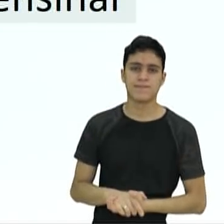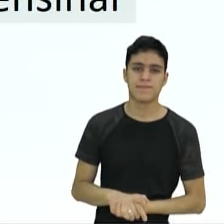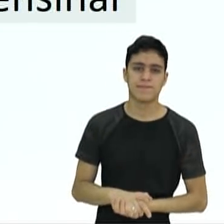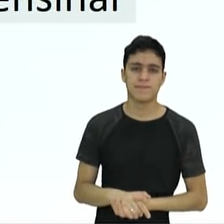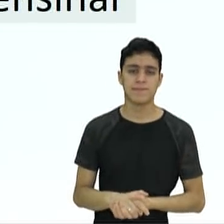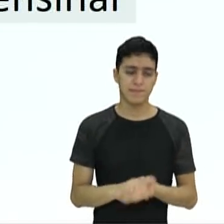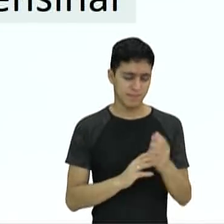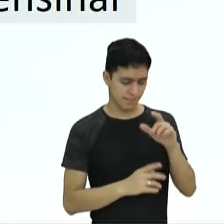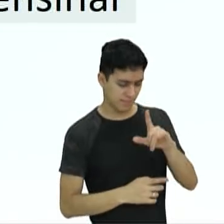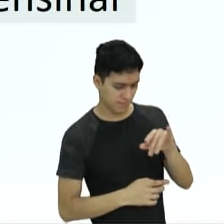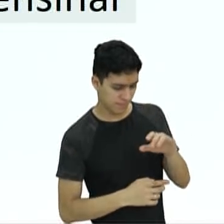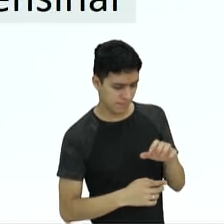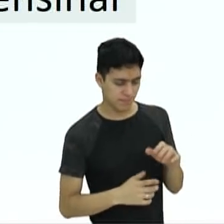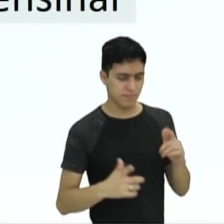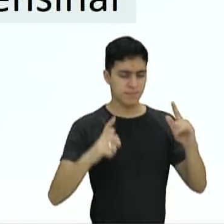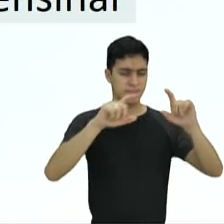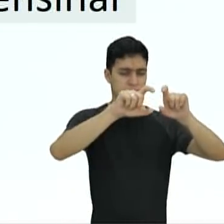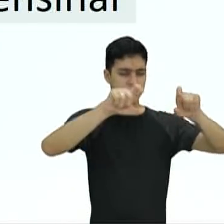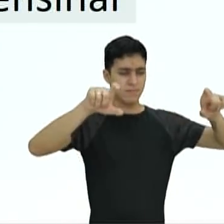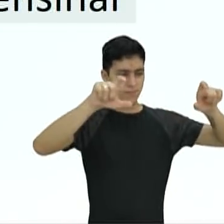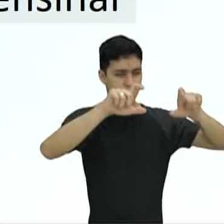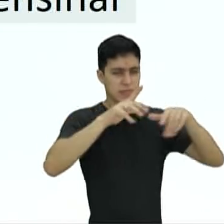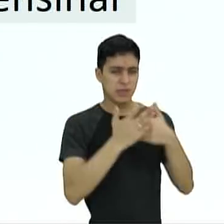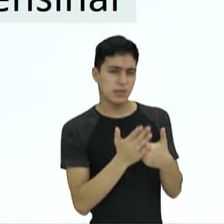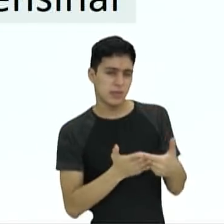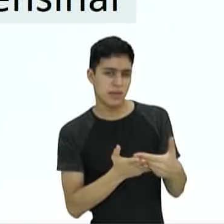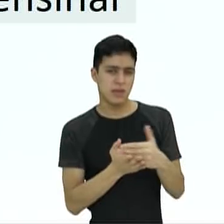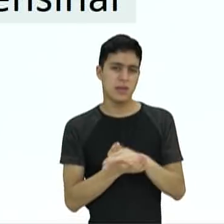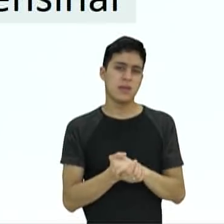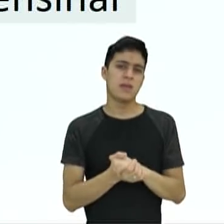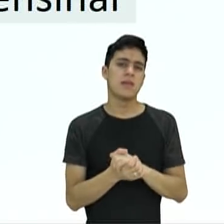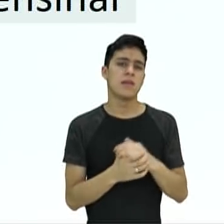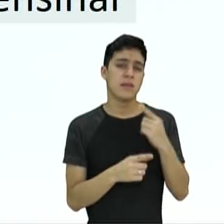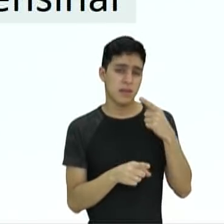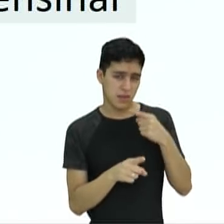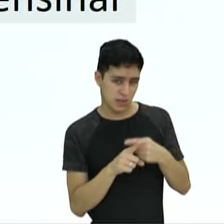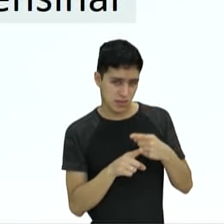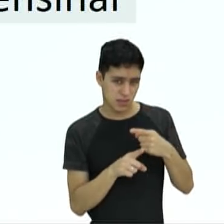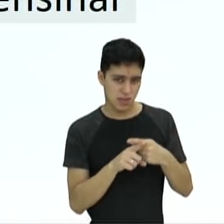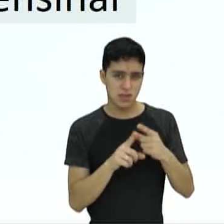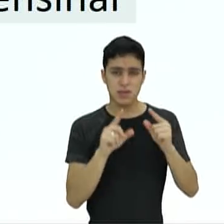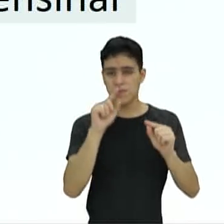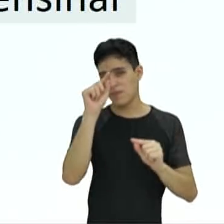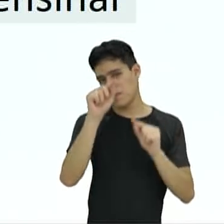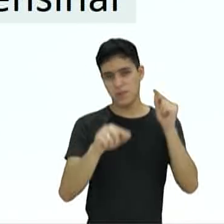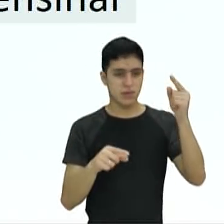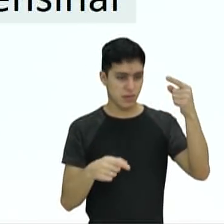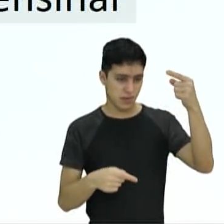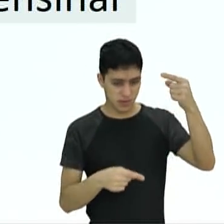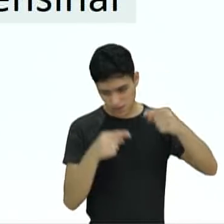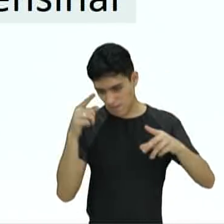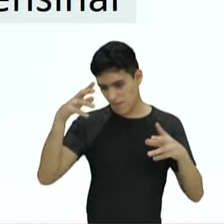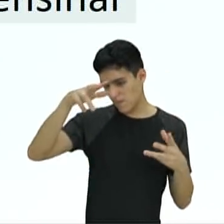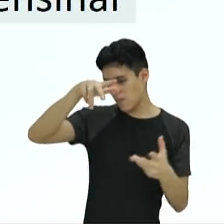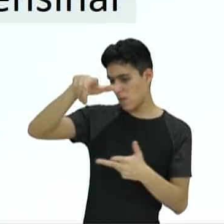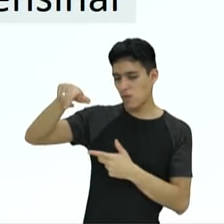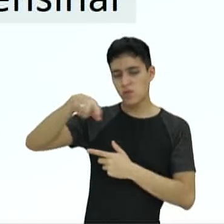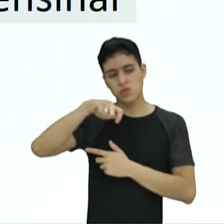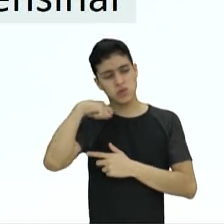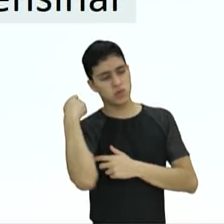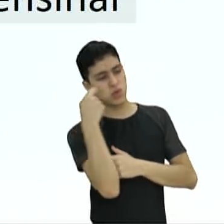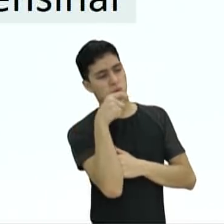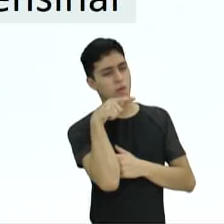O lead, os parágrafos iniciais, né? Por quê? Alvo de debate ao redor do mundo por